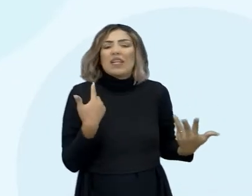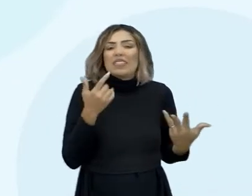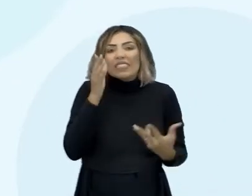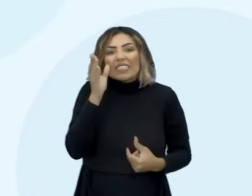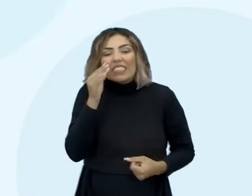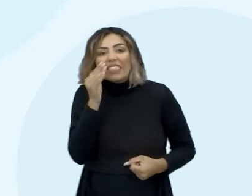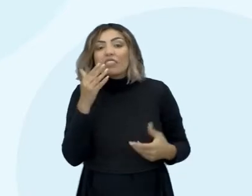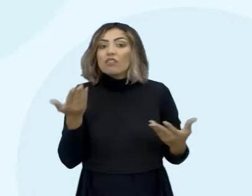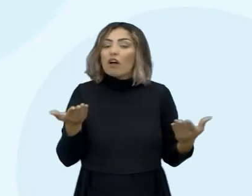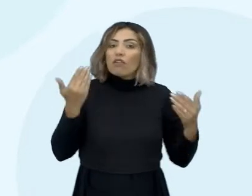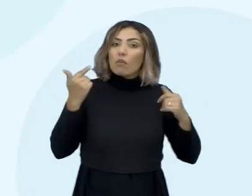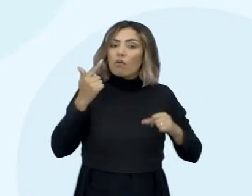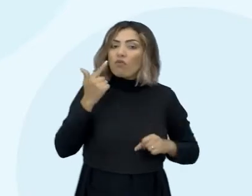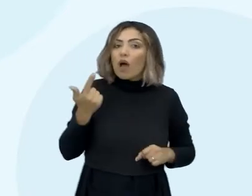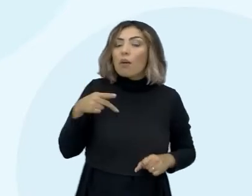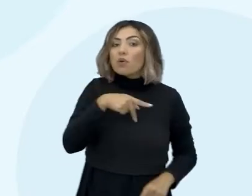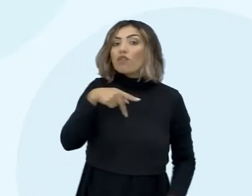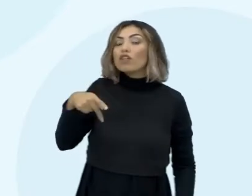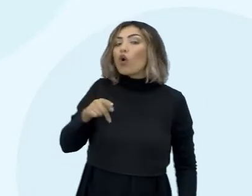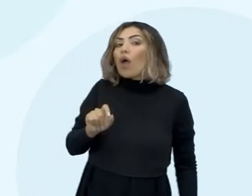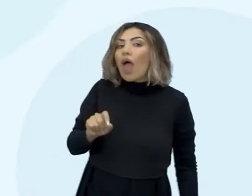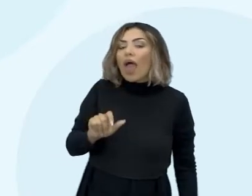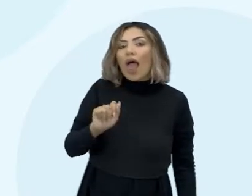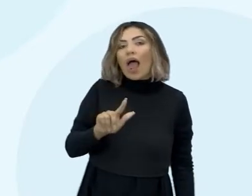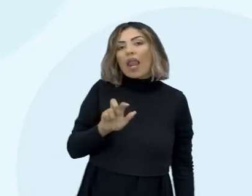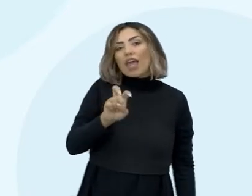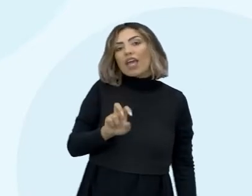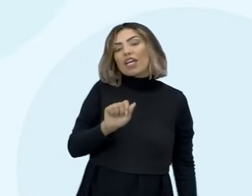sustentável, pitch com o professor Alexandre.